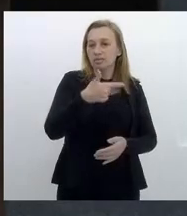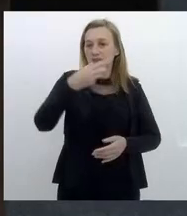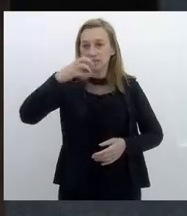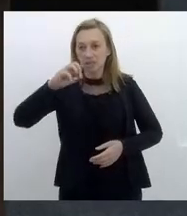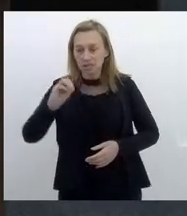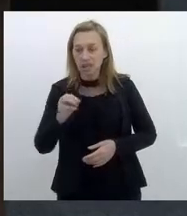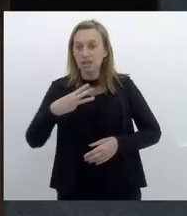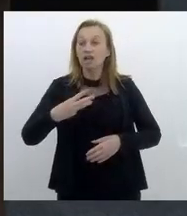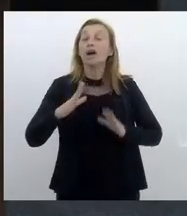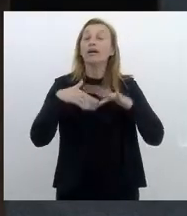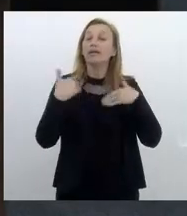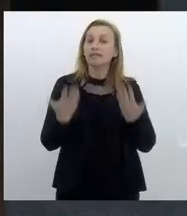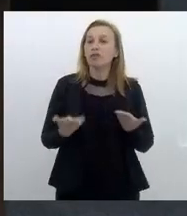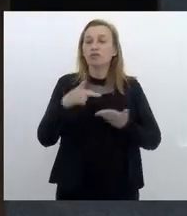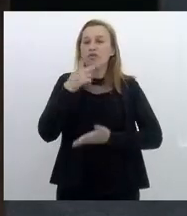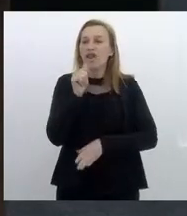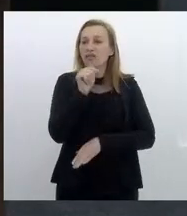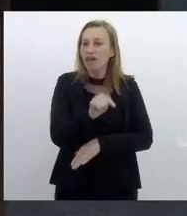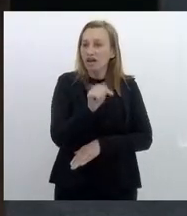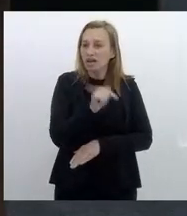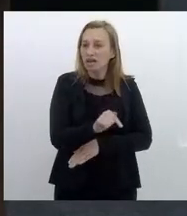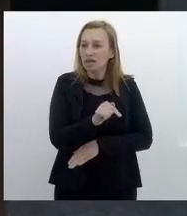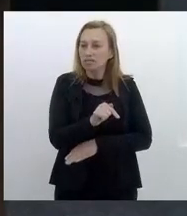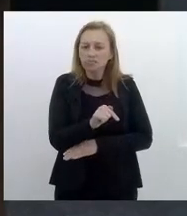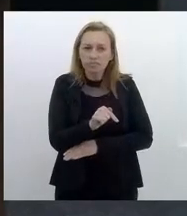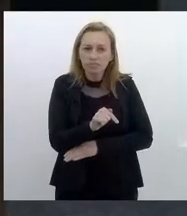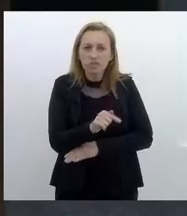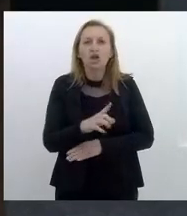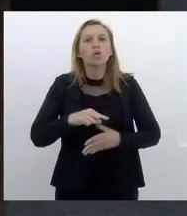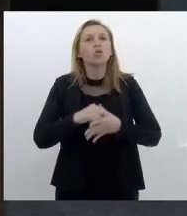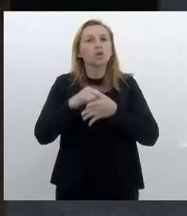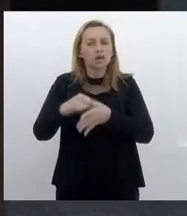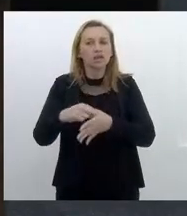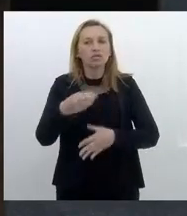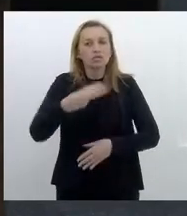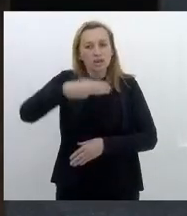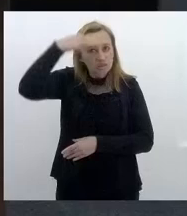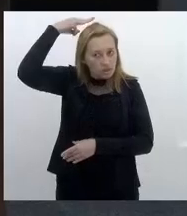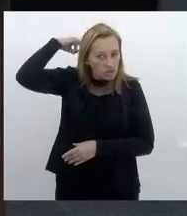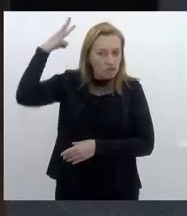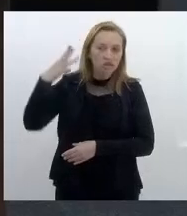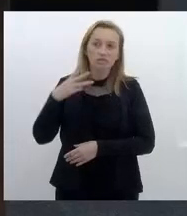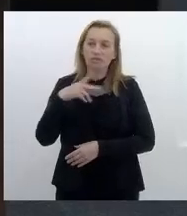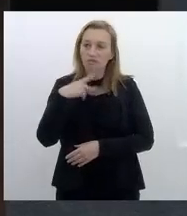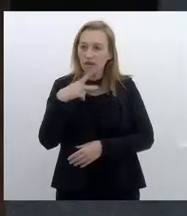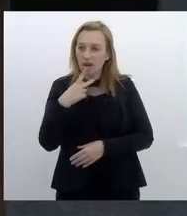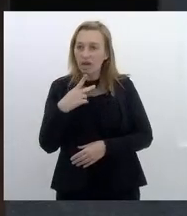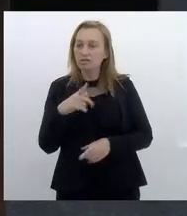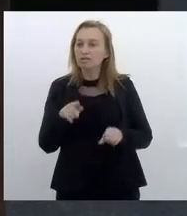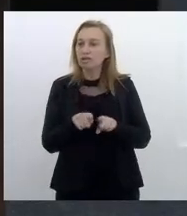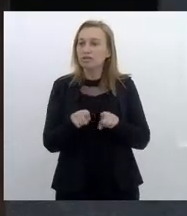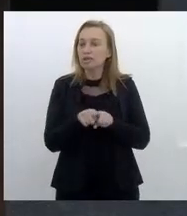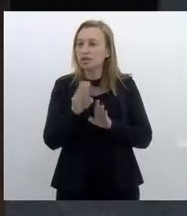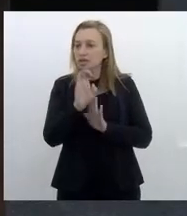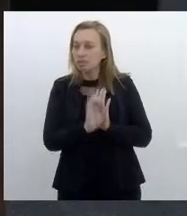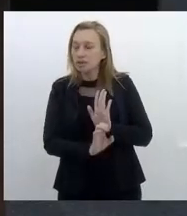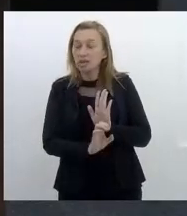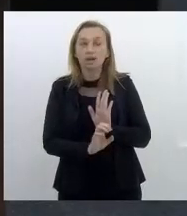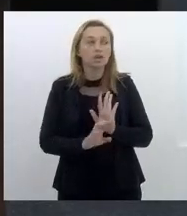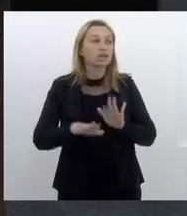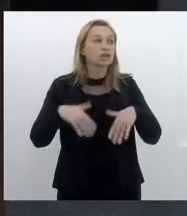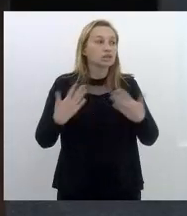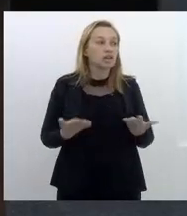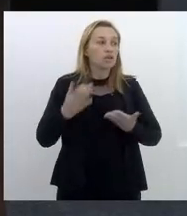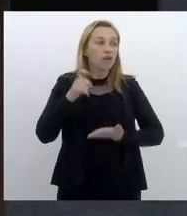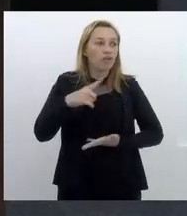tão isso foi colocado aqui pelo líder mas Pacheco e vai ser colocado através de emenda tão